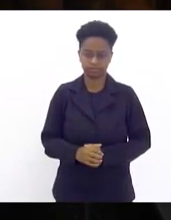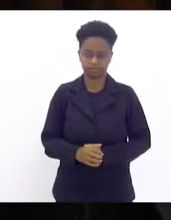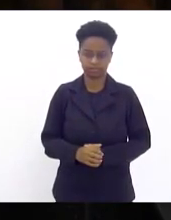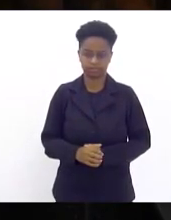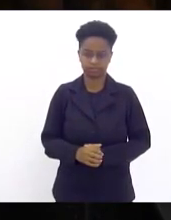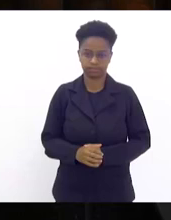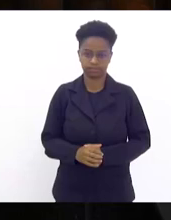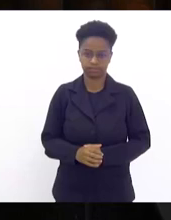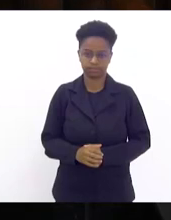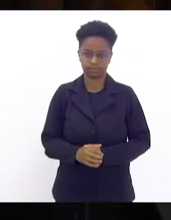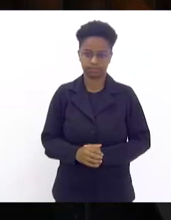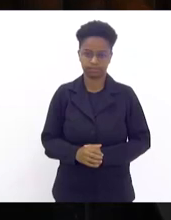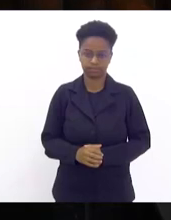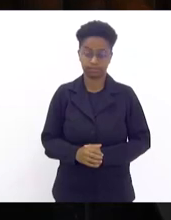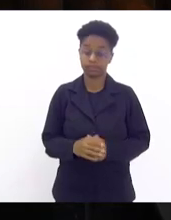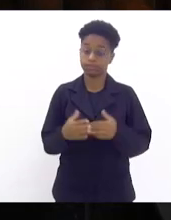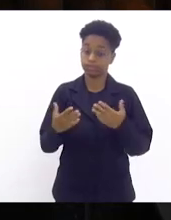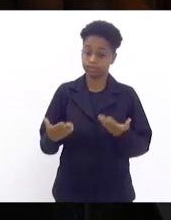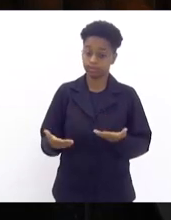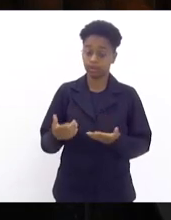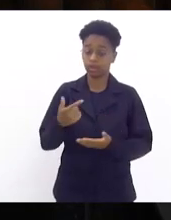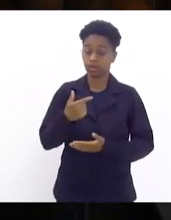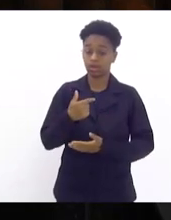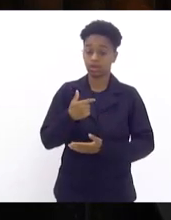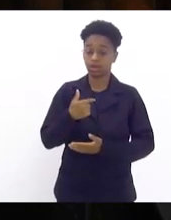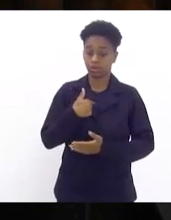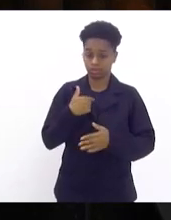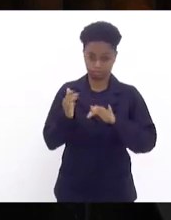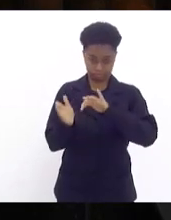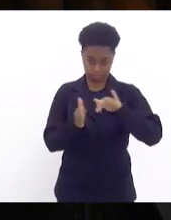eu no dia de ontem